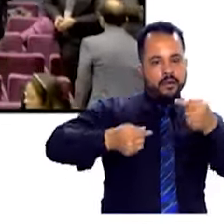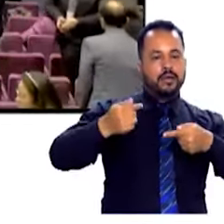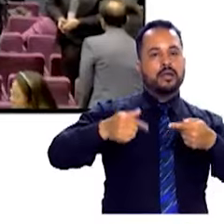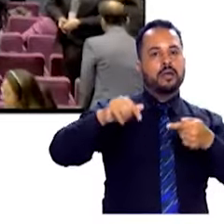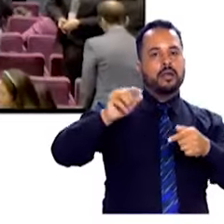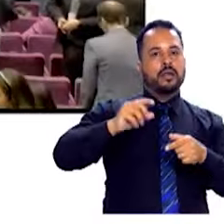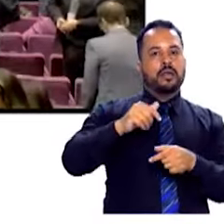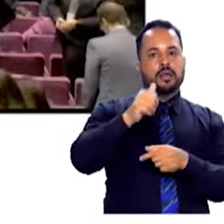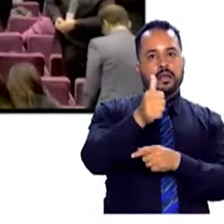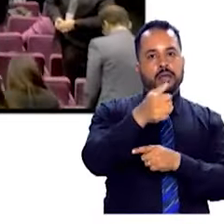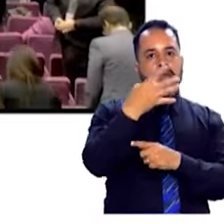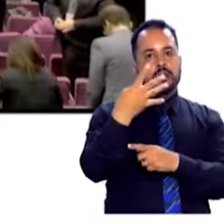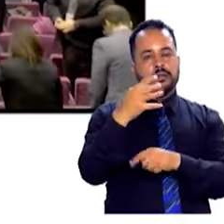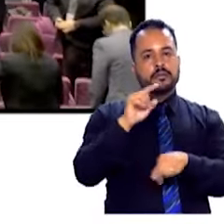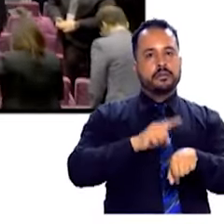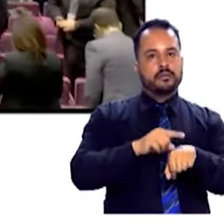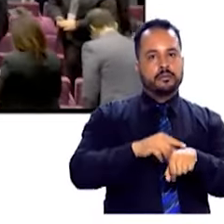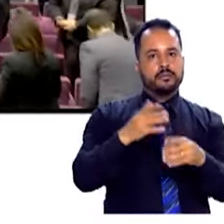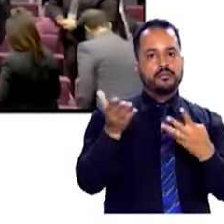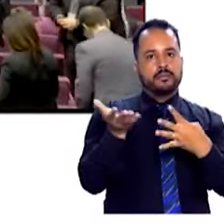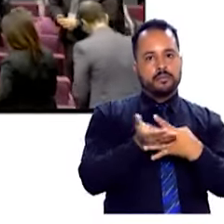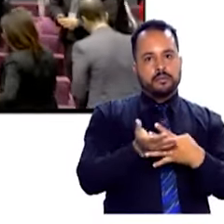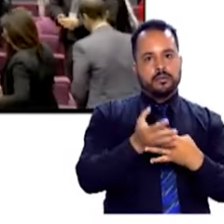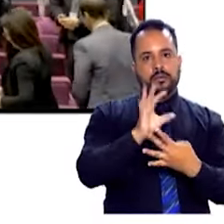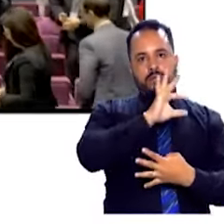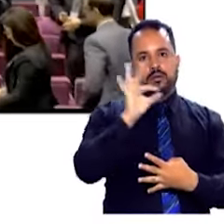hor um ótimo almoço